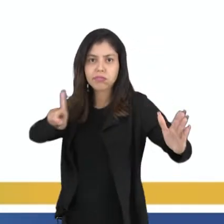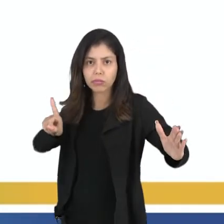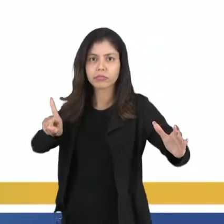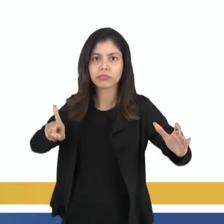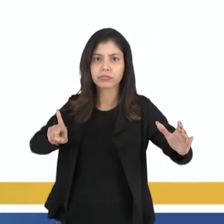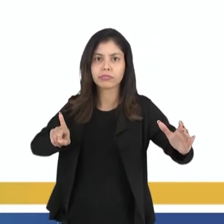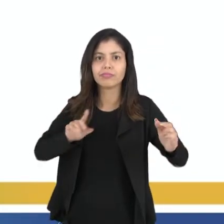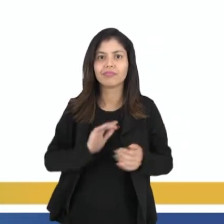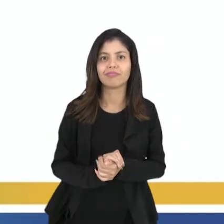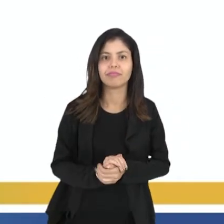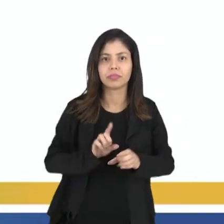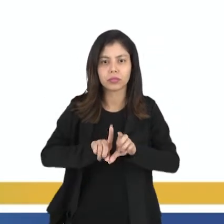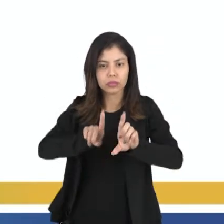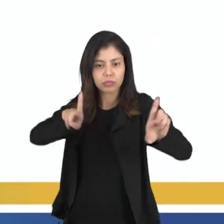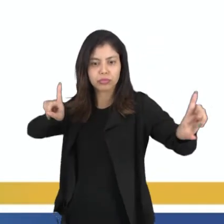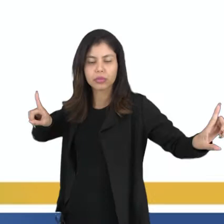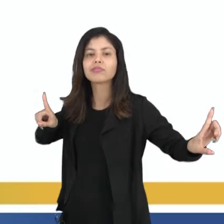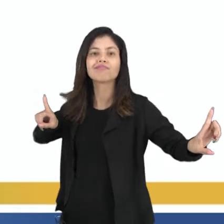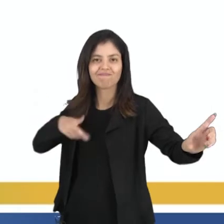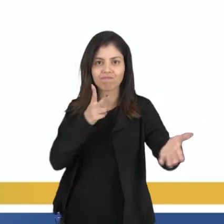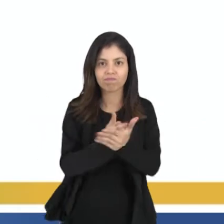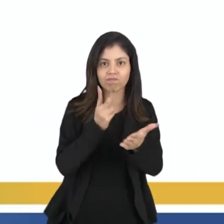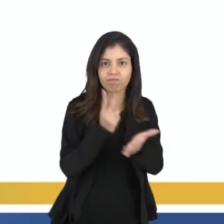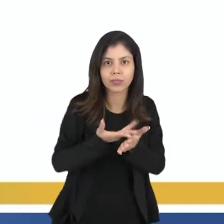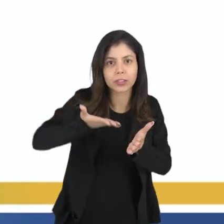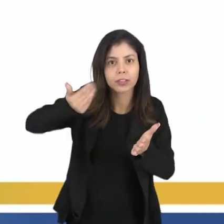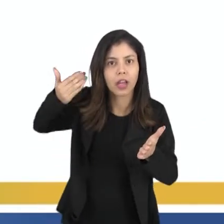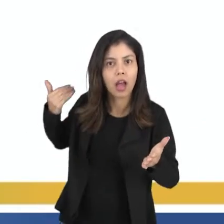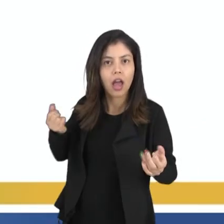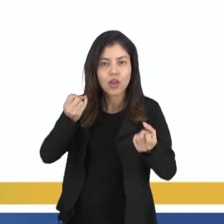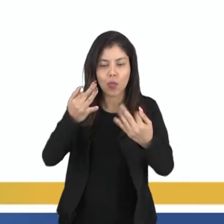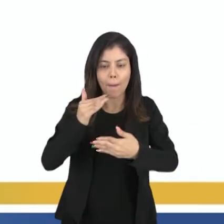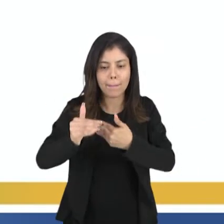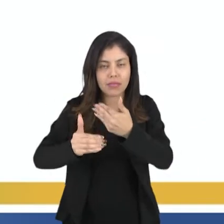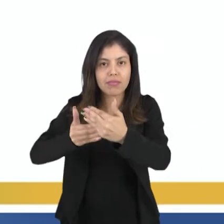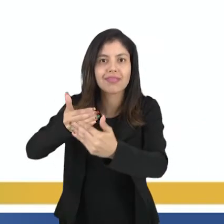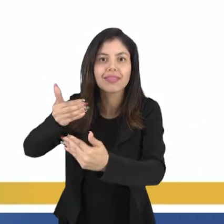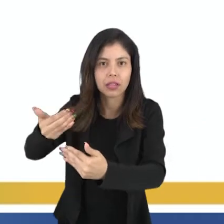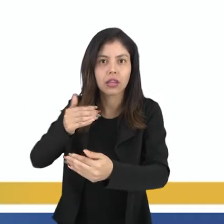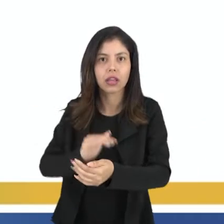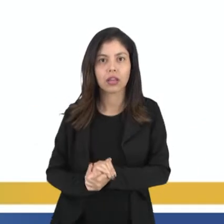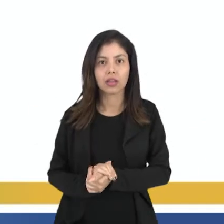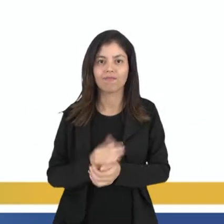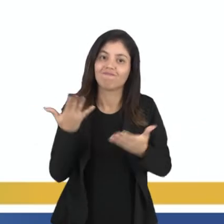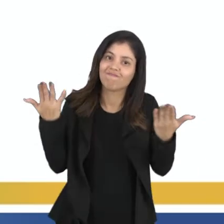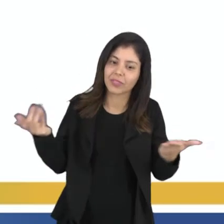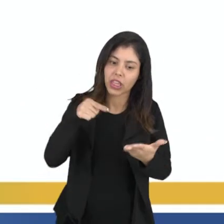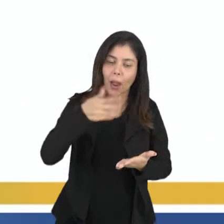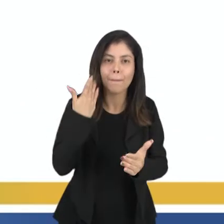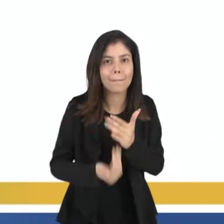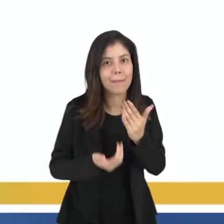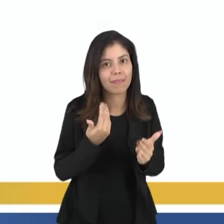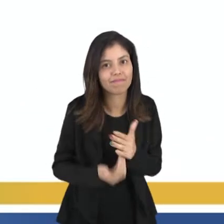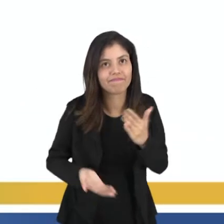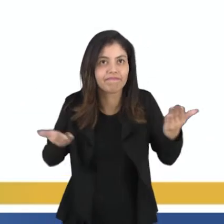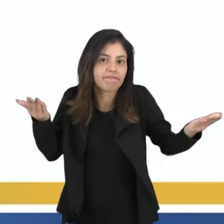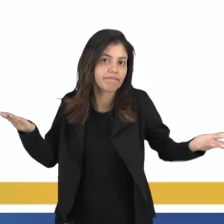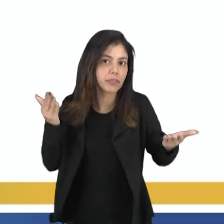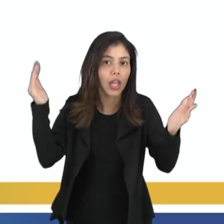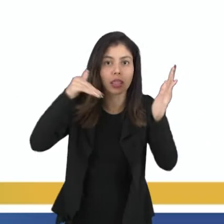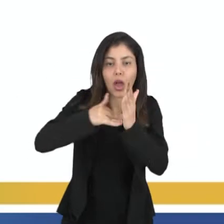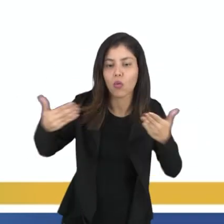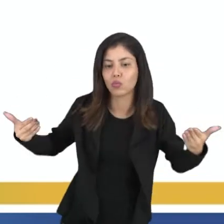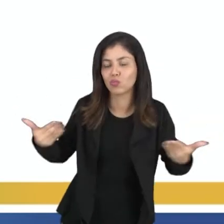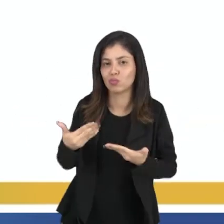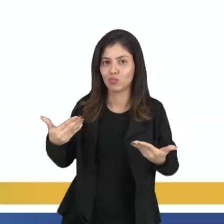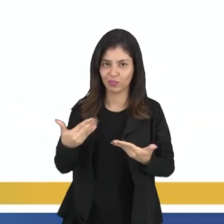possível que existia naquele tempo passado. Inclusive, esse processo, infelizmente, ele perdura até